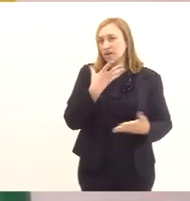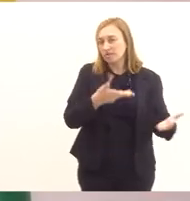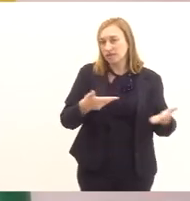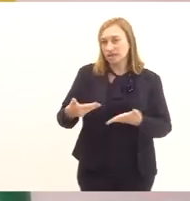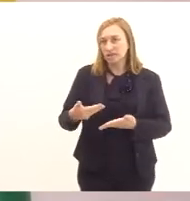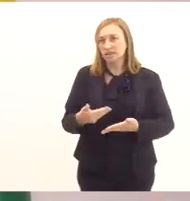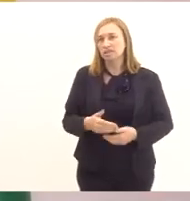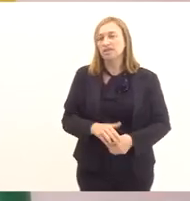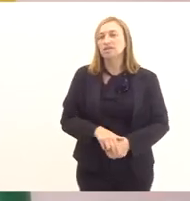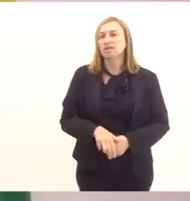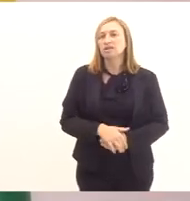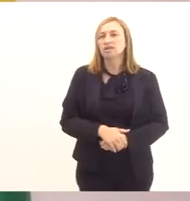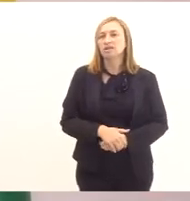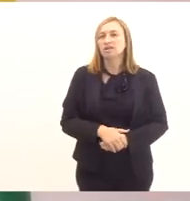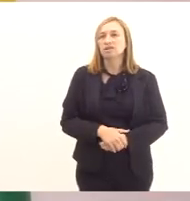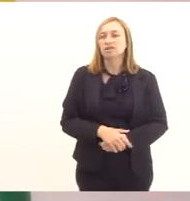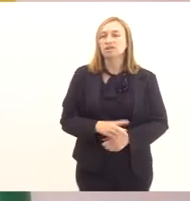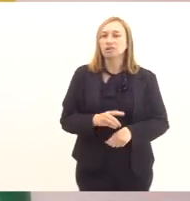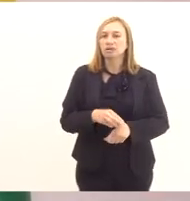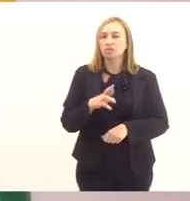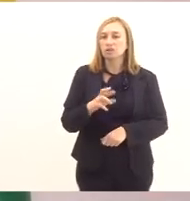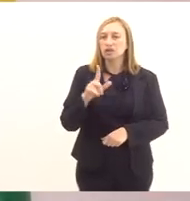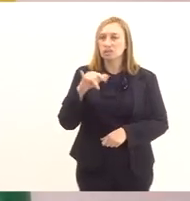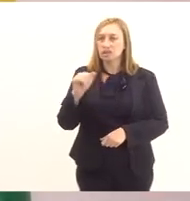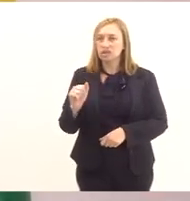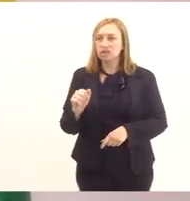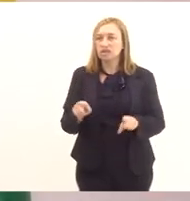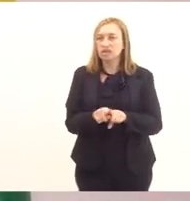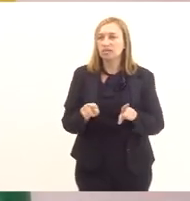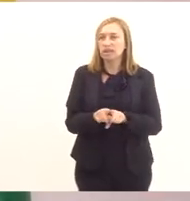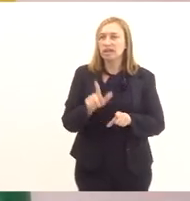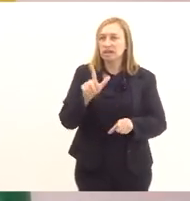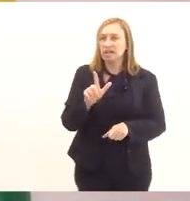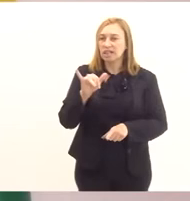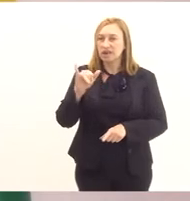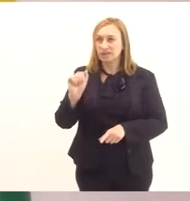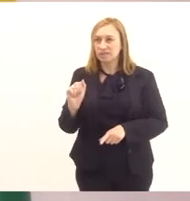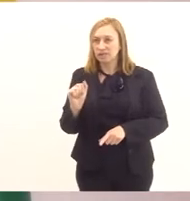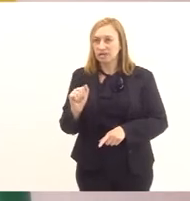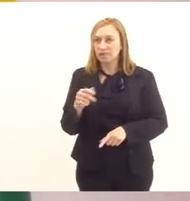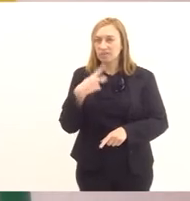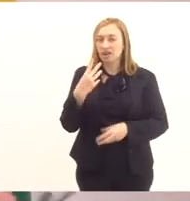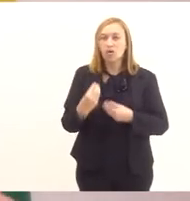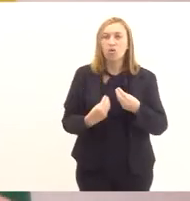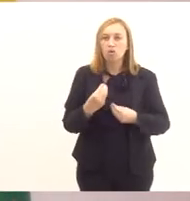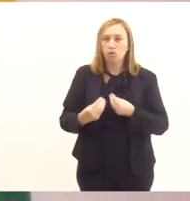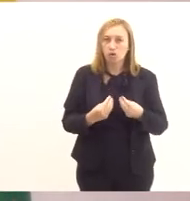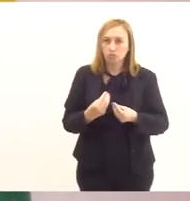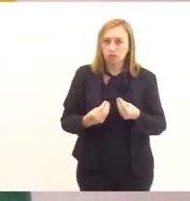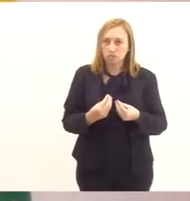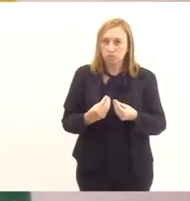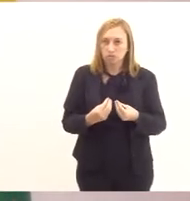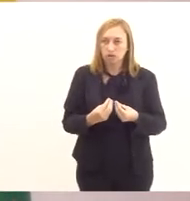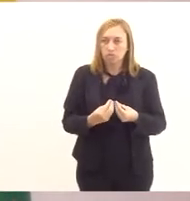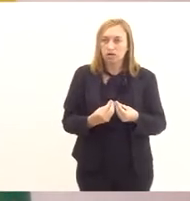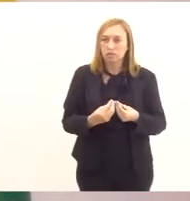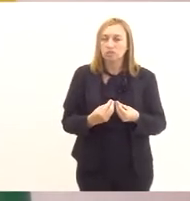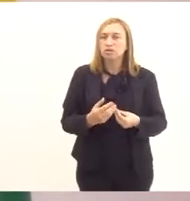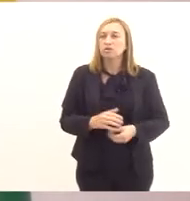muito bem-vinda passar a palavra para Doutora Luciana para Dra Lívia para fazer essa abordagem de Como anda esse